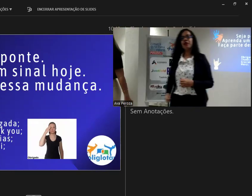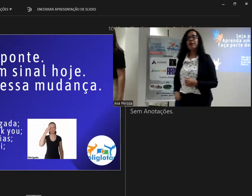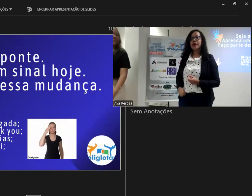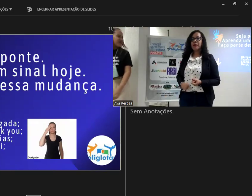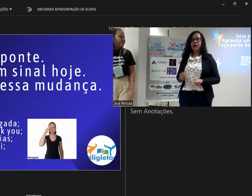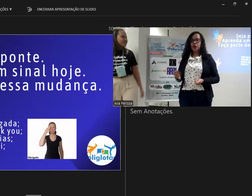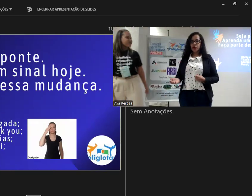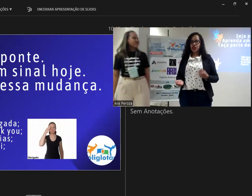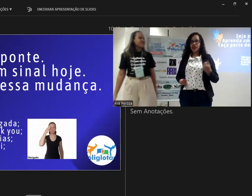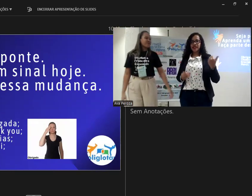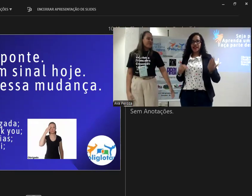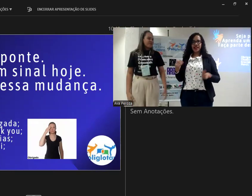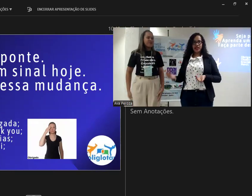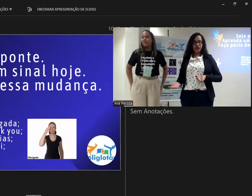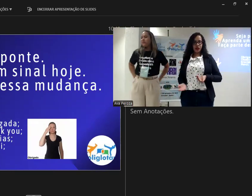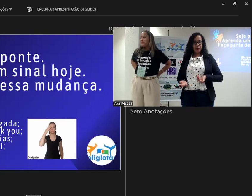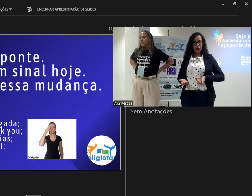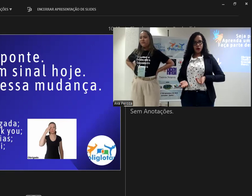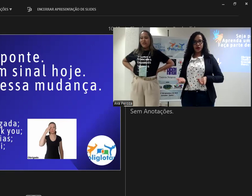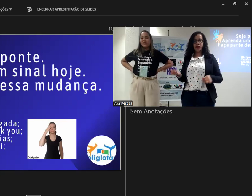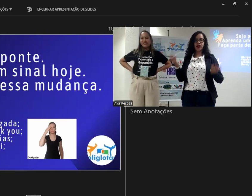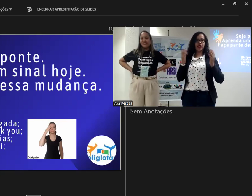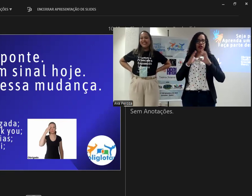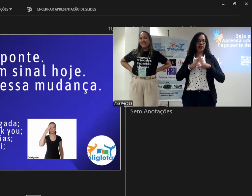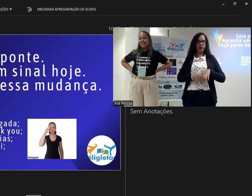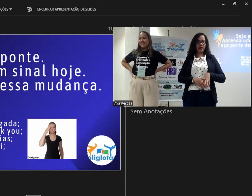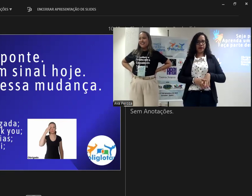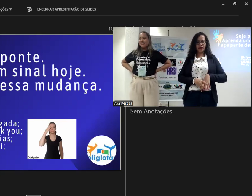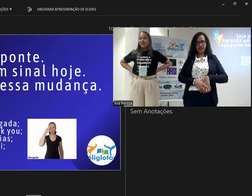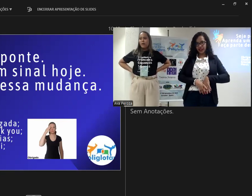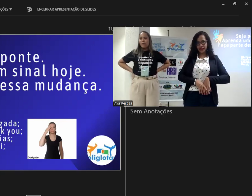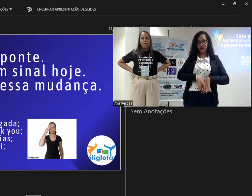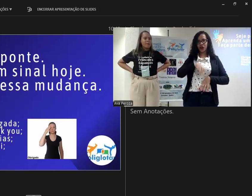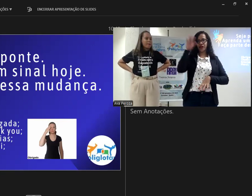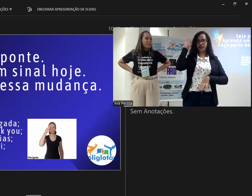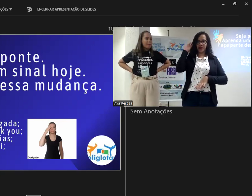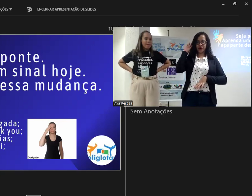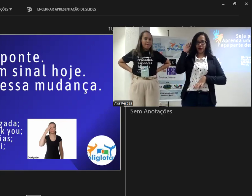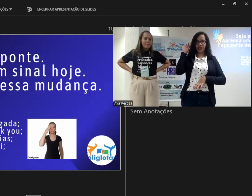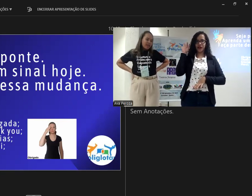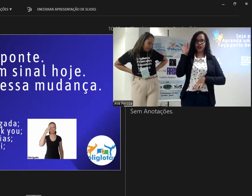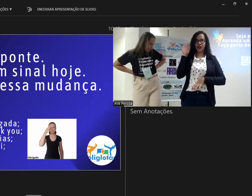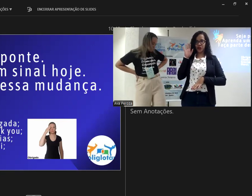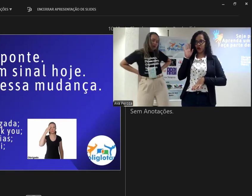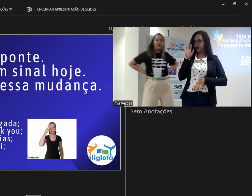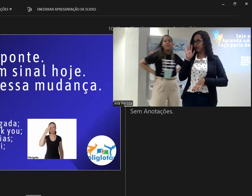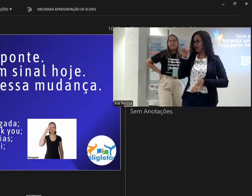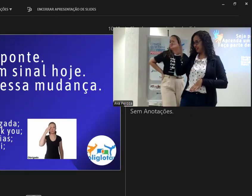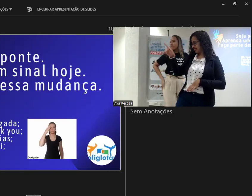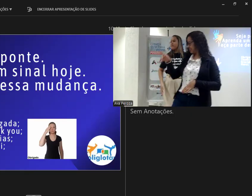Vamos abrir aqui para perguntas, ver quem está interessado em fazer alguma pergunta. Vou direcionar a câmera para você. Então, só levanta a mão, que aí eu já